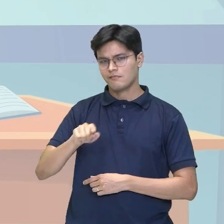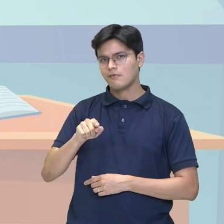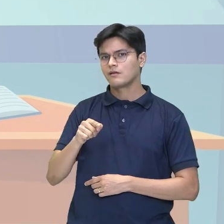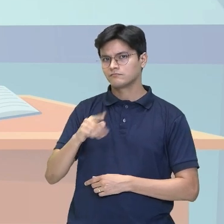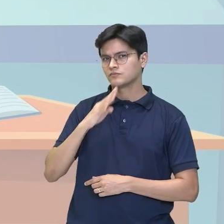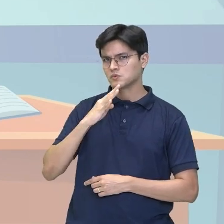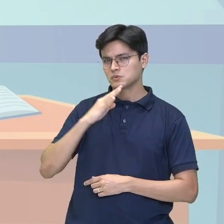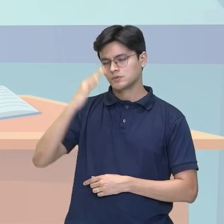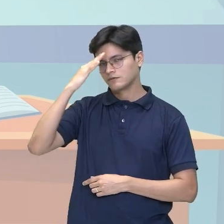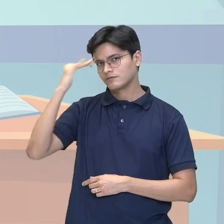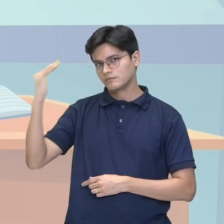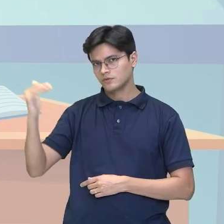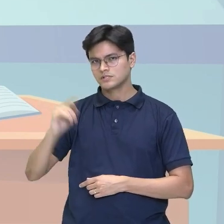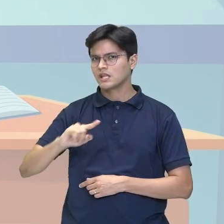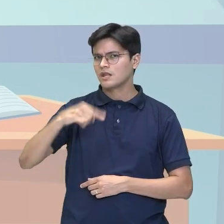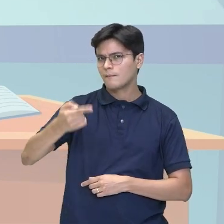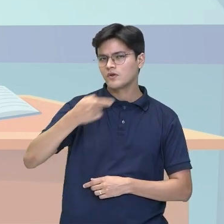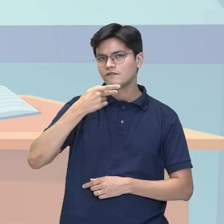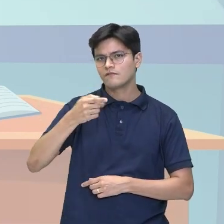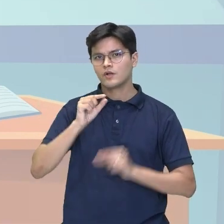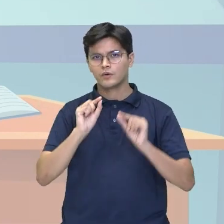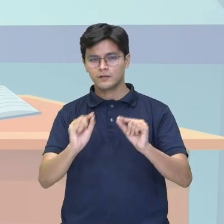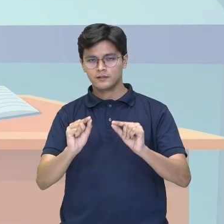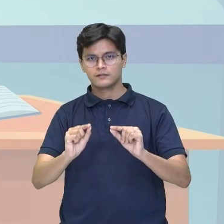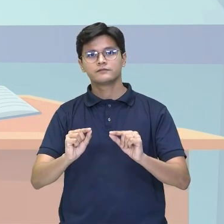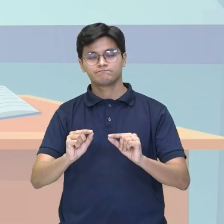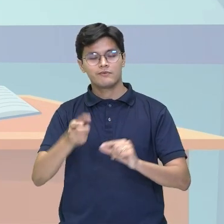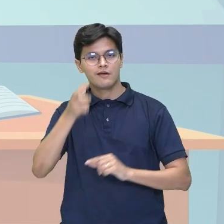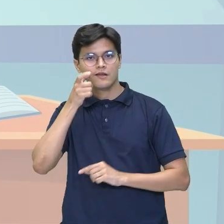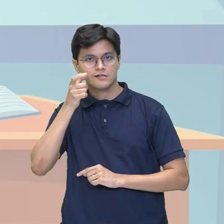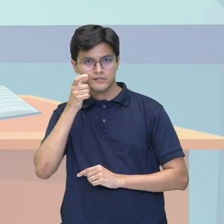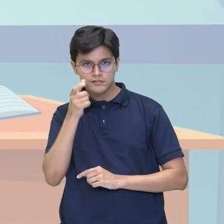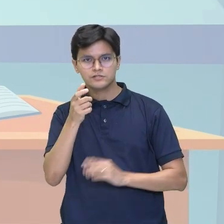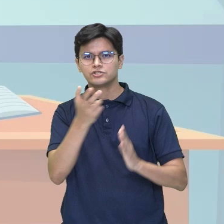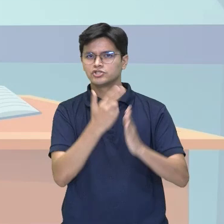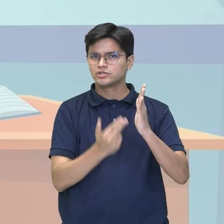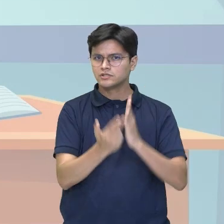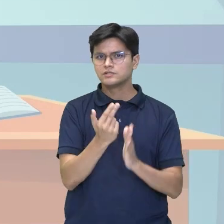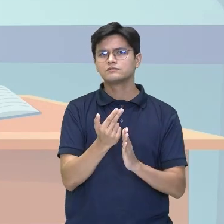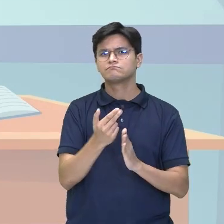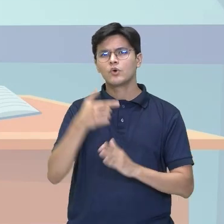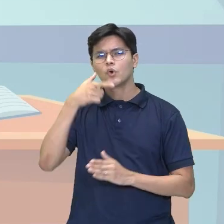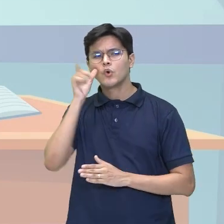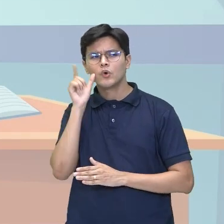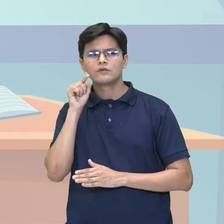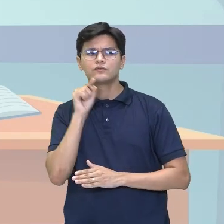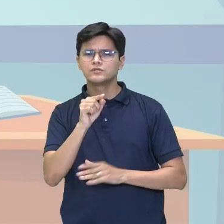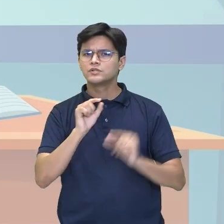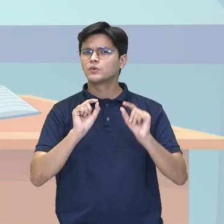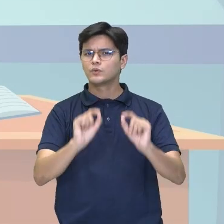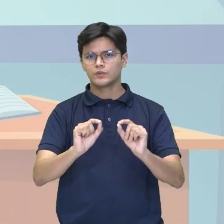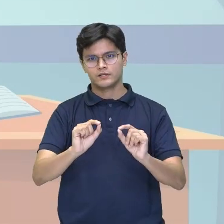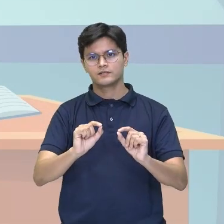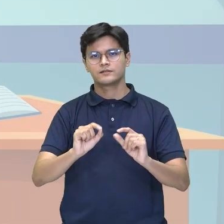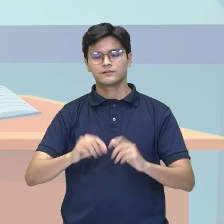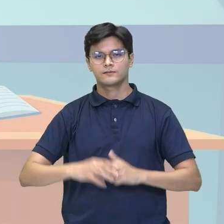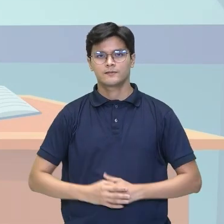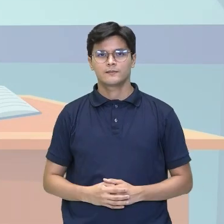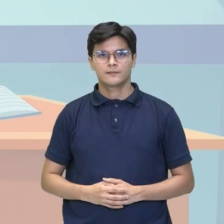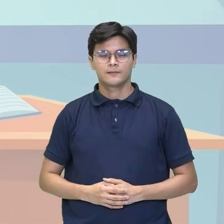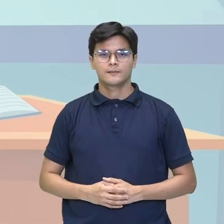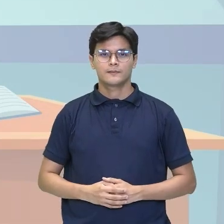ela fala a seguir. Então, ela assistiu One Piece, ela perguntou o que você fez ontem, né? I'm obsessed with it.